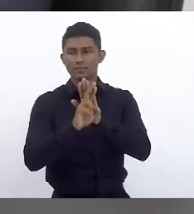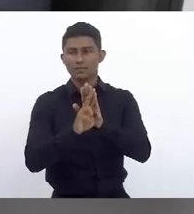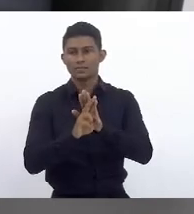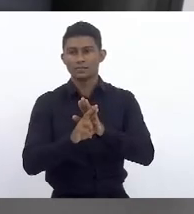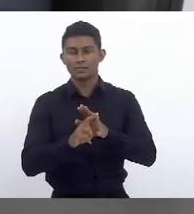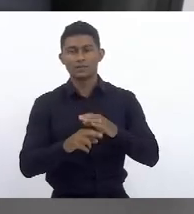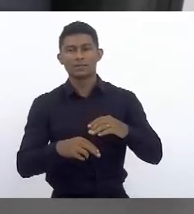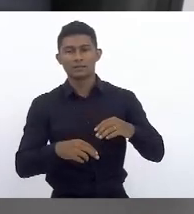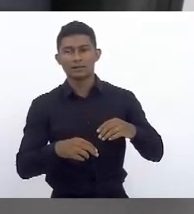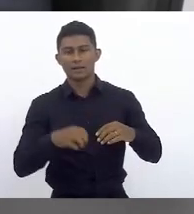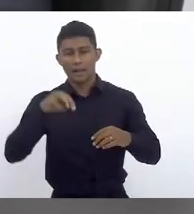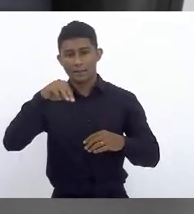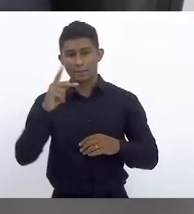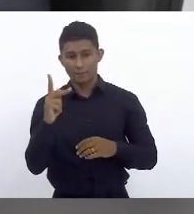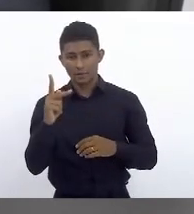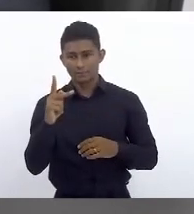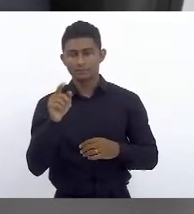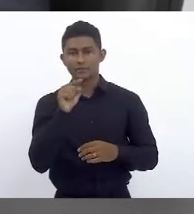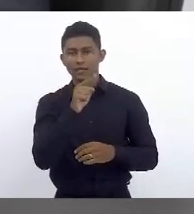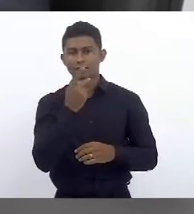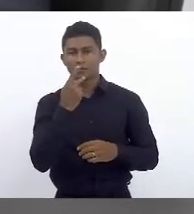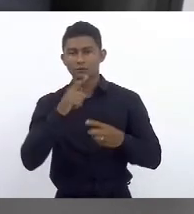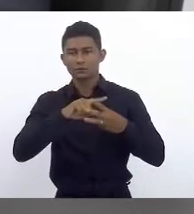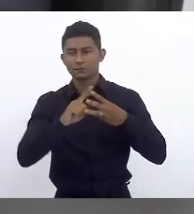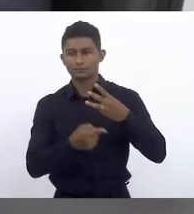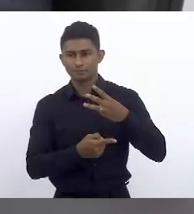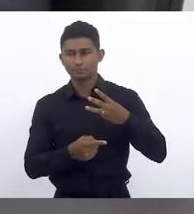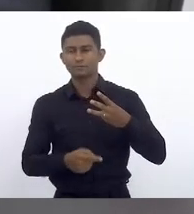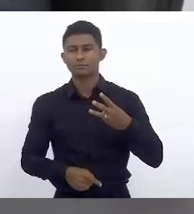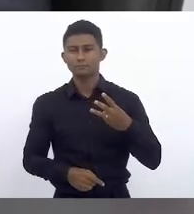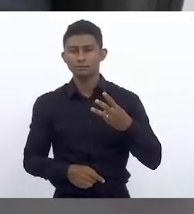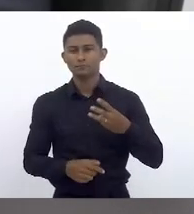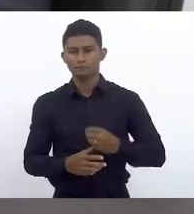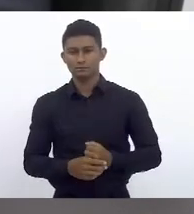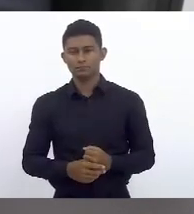Ele levantou três questões.